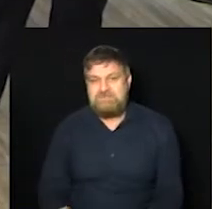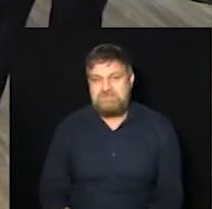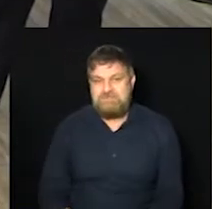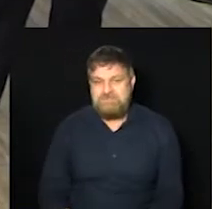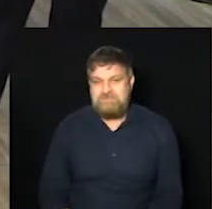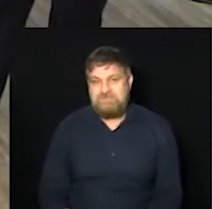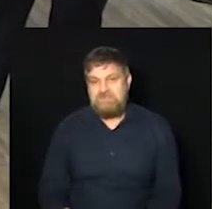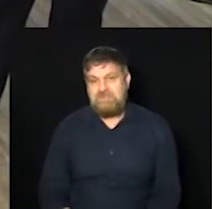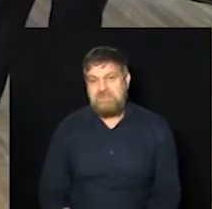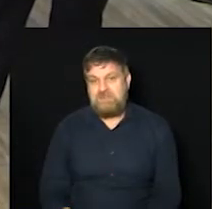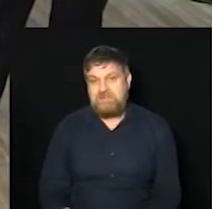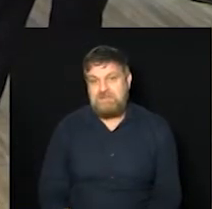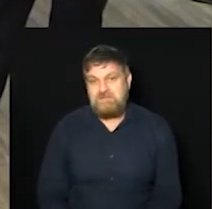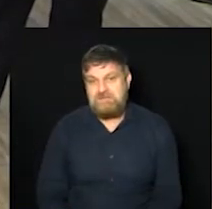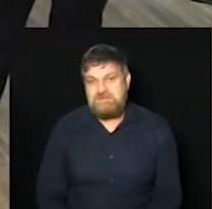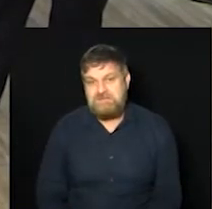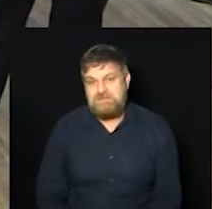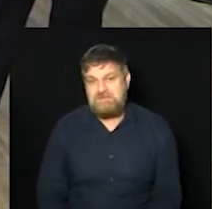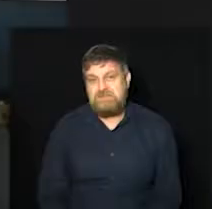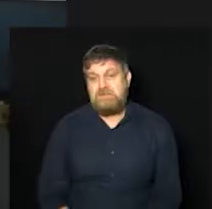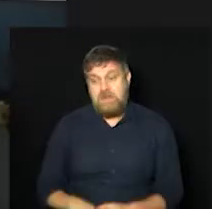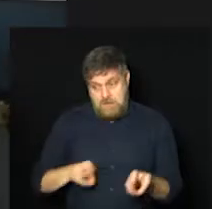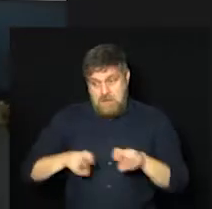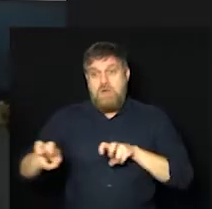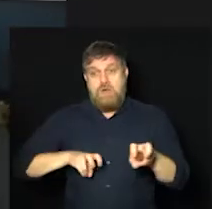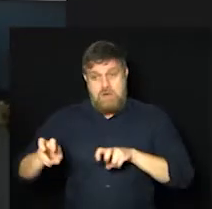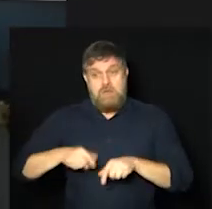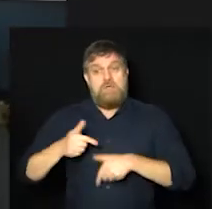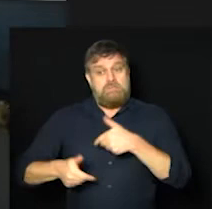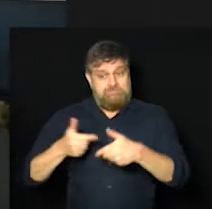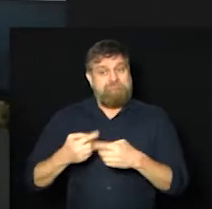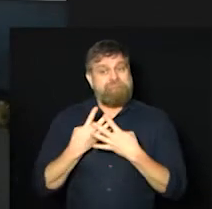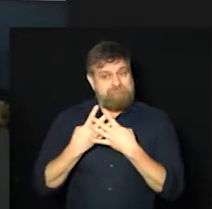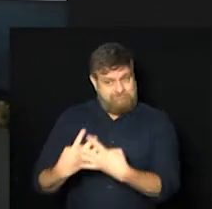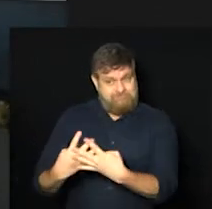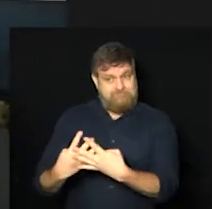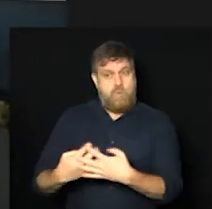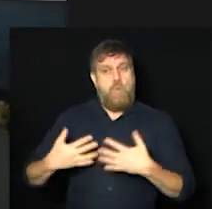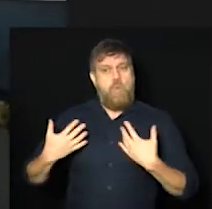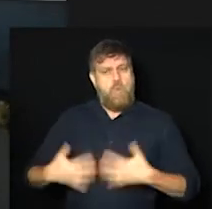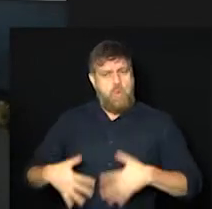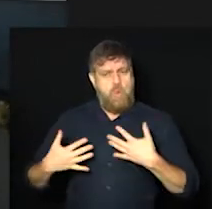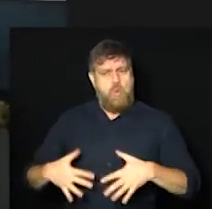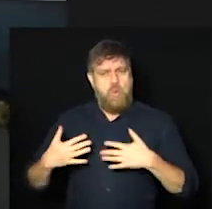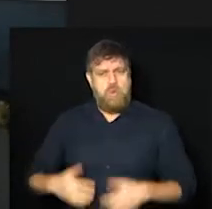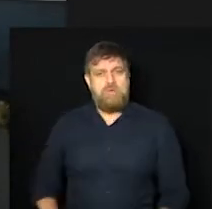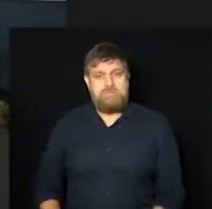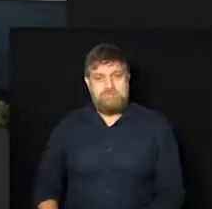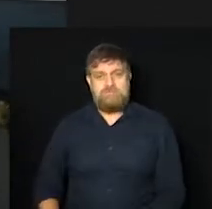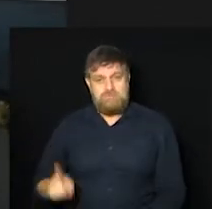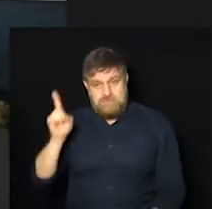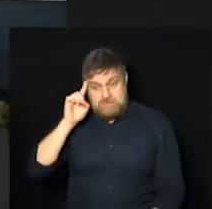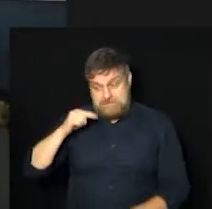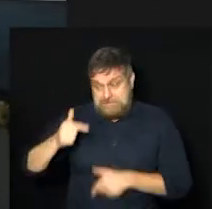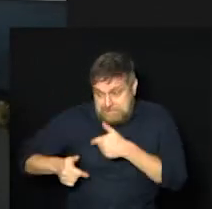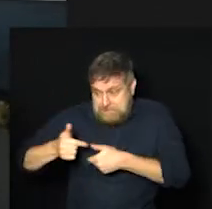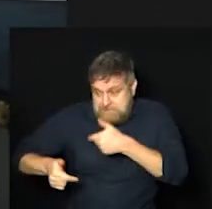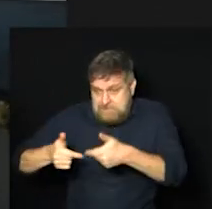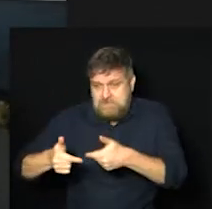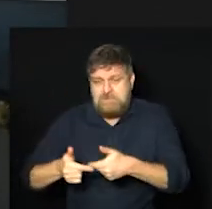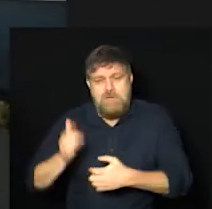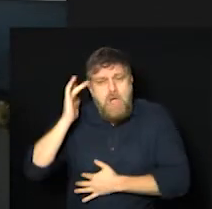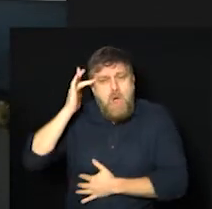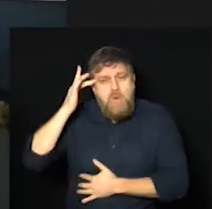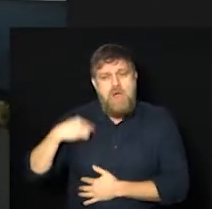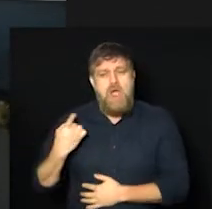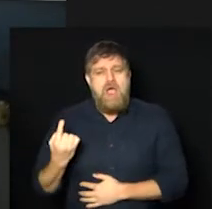Bom, é corrido, vou confessar, é bem corrida essa rotina, mas eu acho que